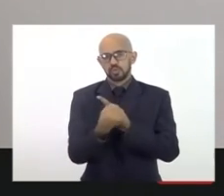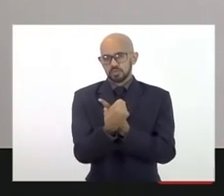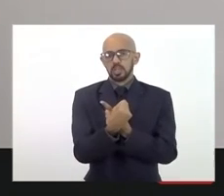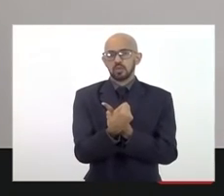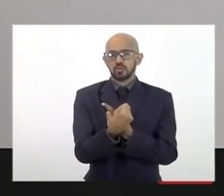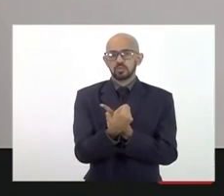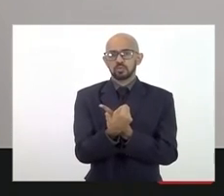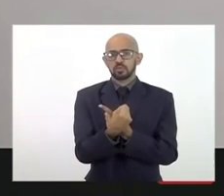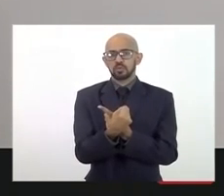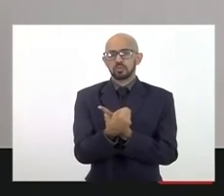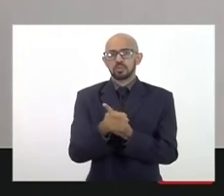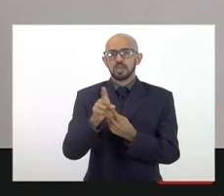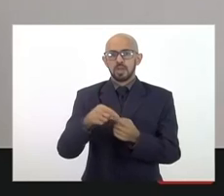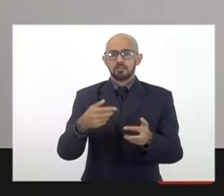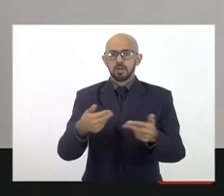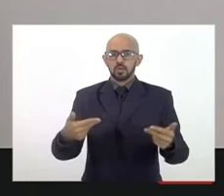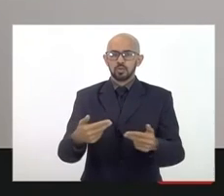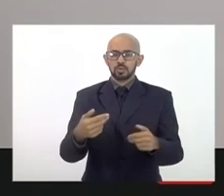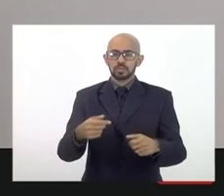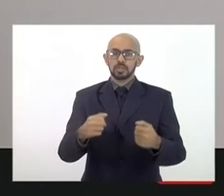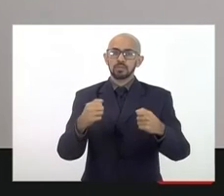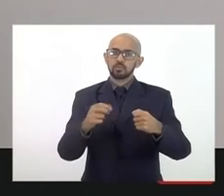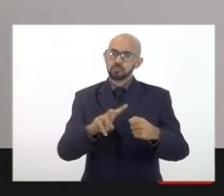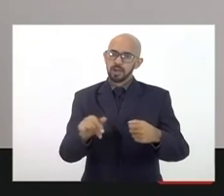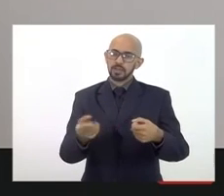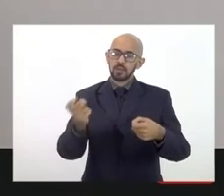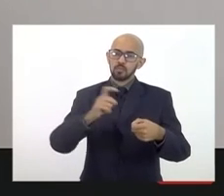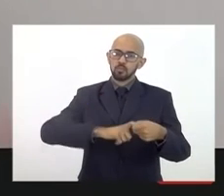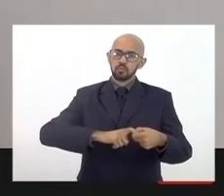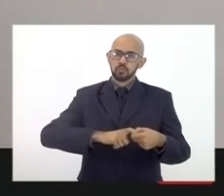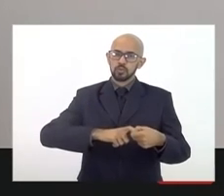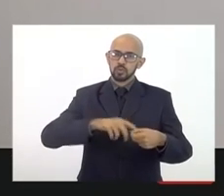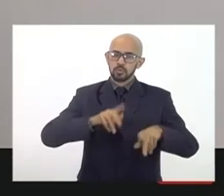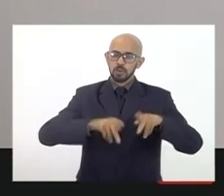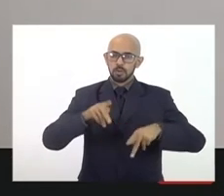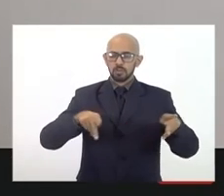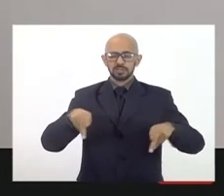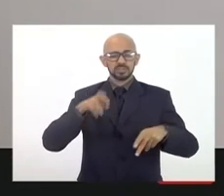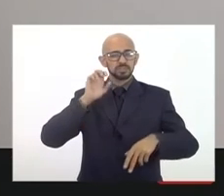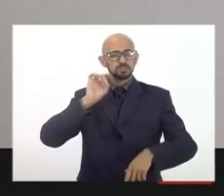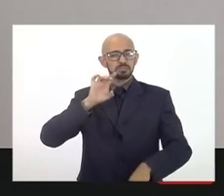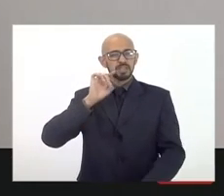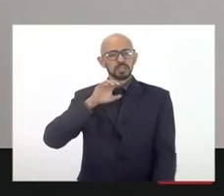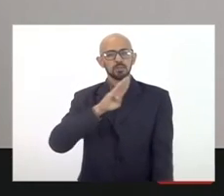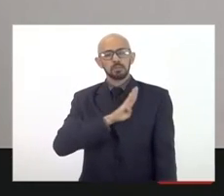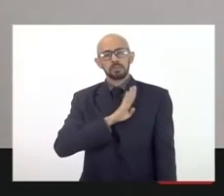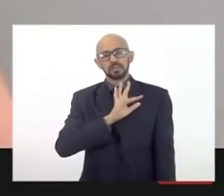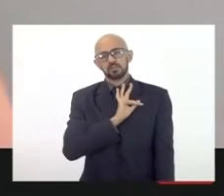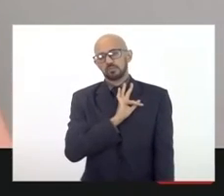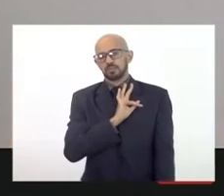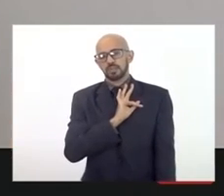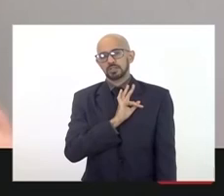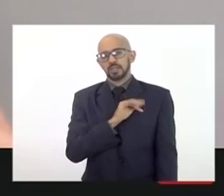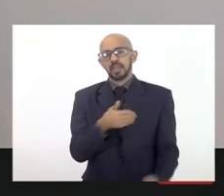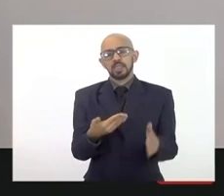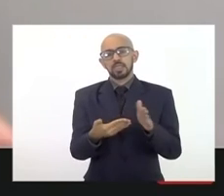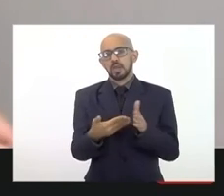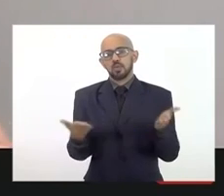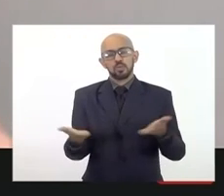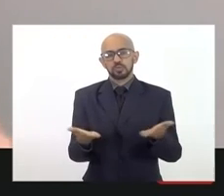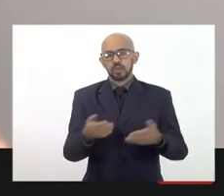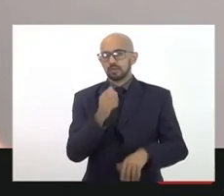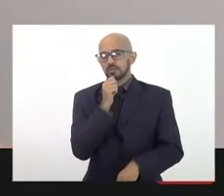que devem dar retorno à população, especialmente da Baixada Fluminense, que até hoje não